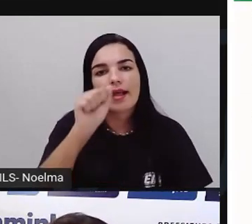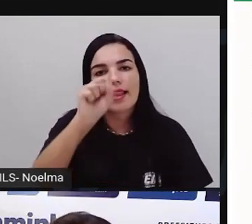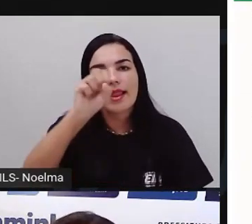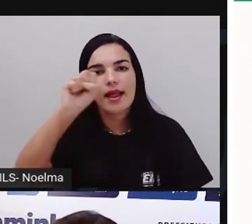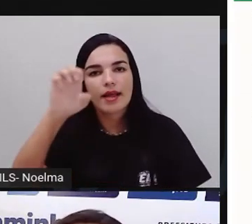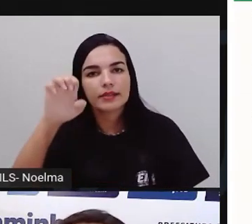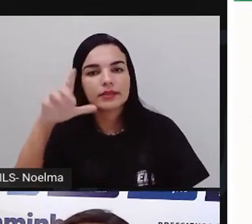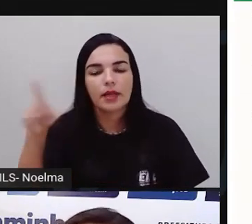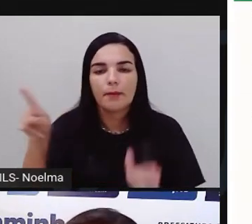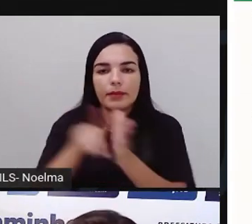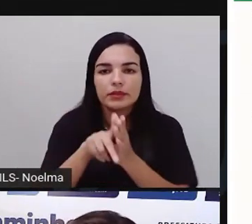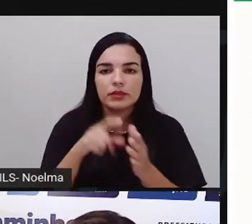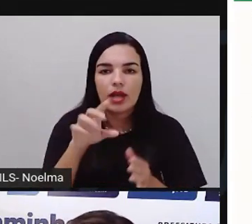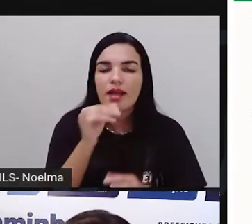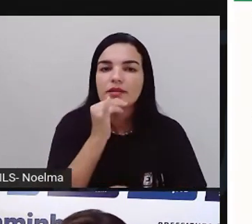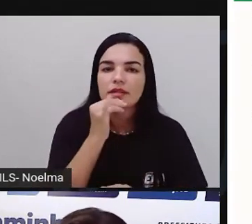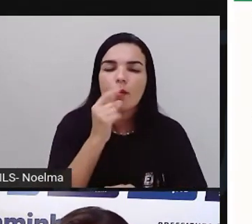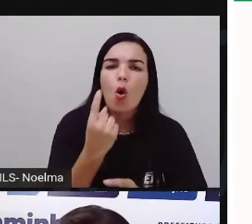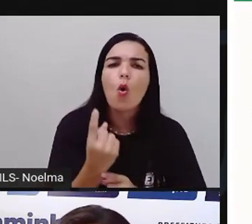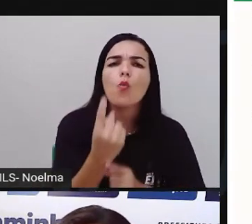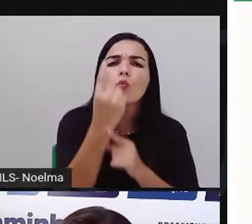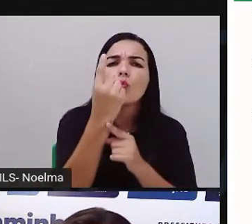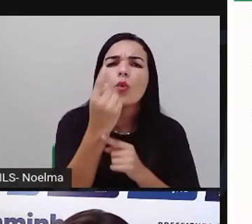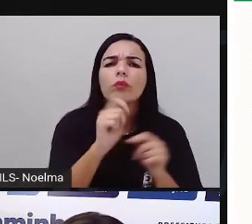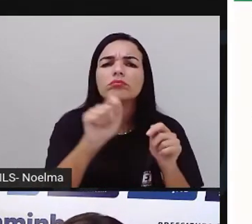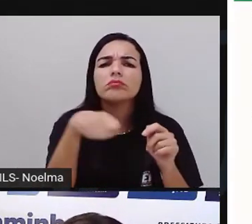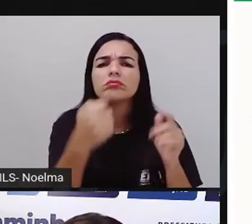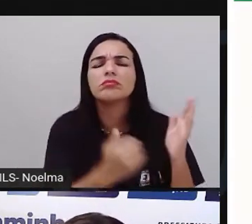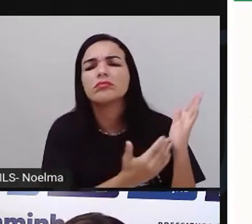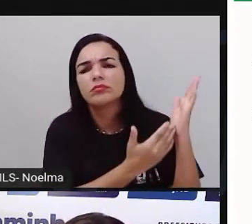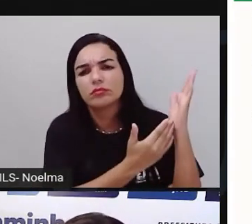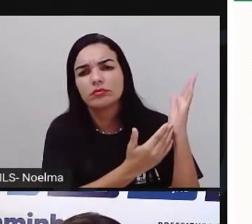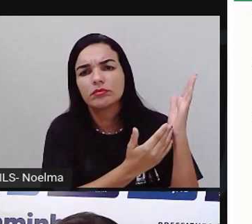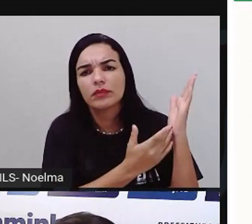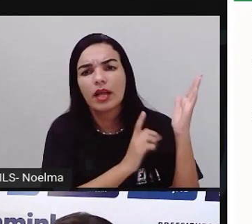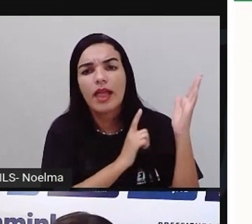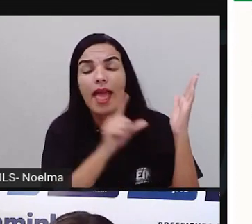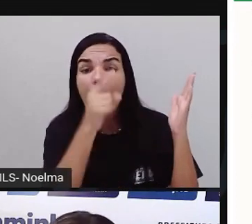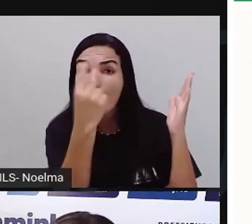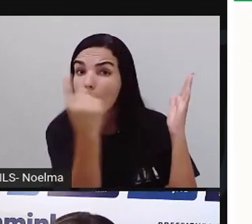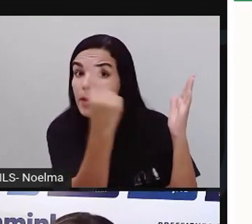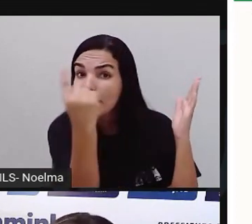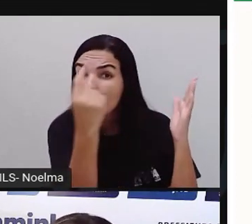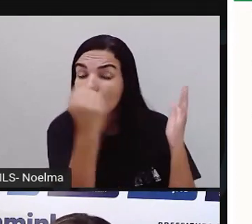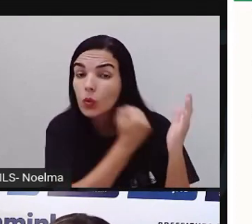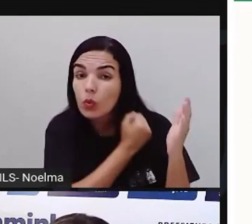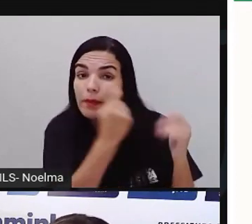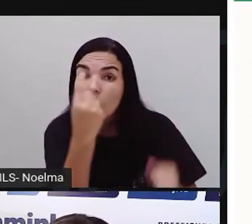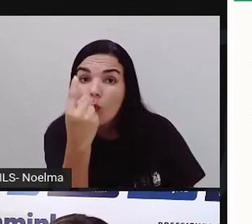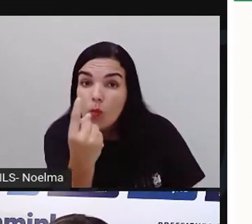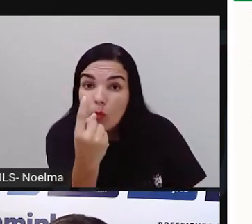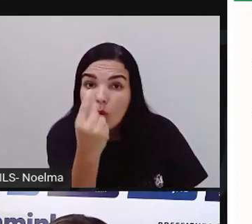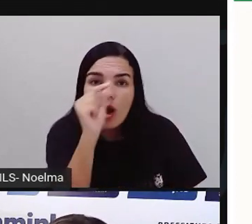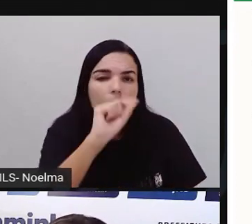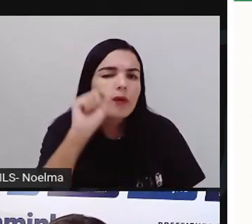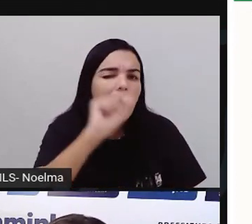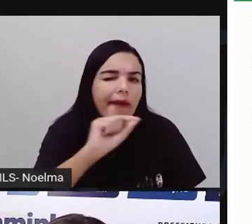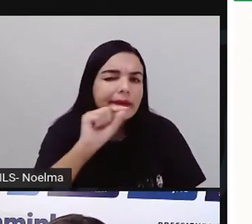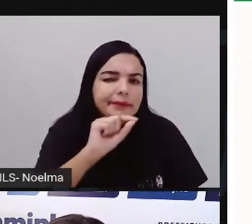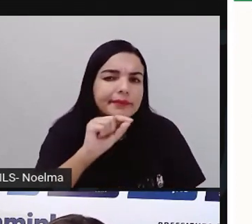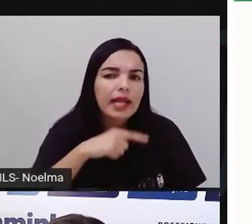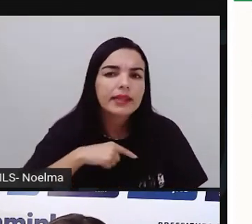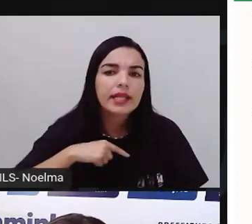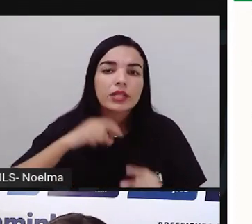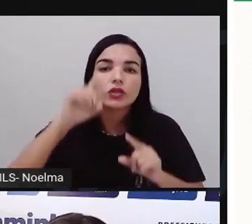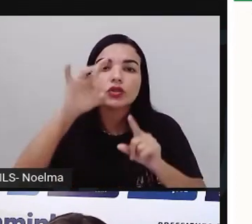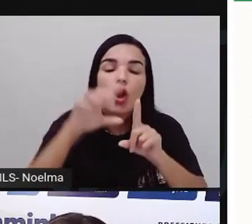Por exemplo, o número 1. Neste número temos aí 2 números 1. Nesse primeiro aqui, ó, a gente observa